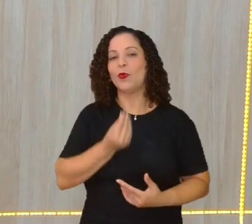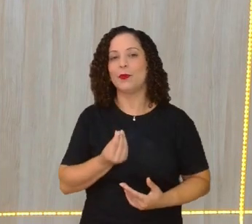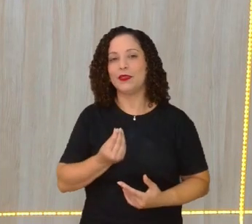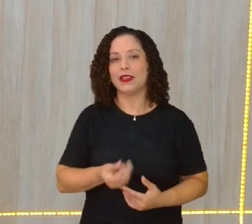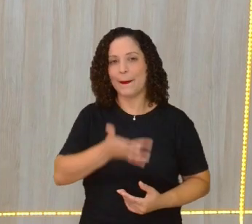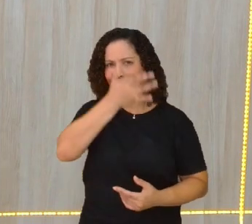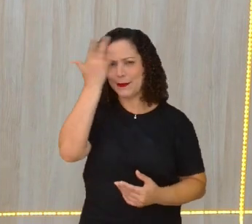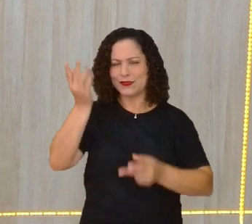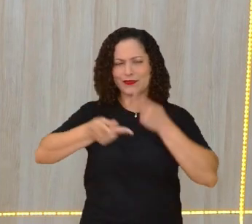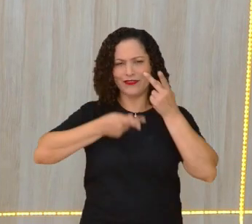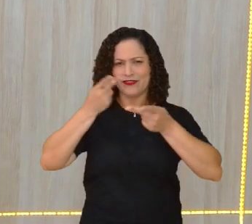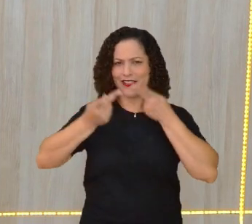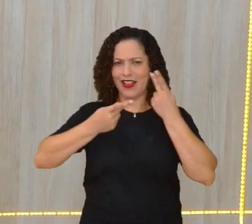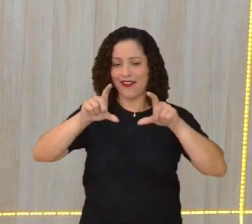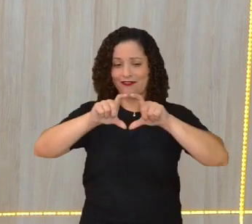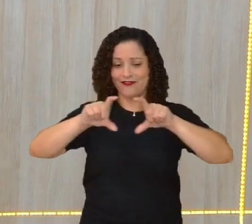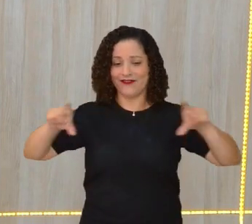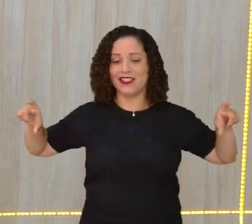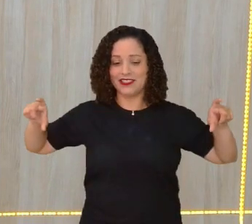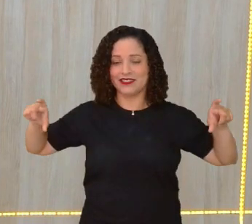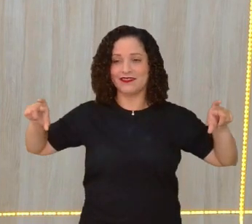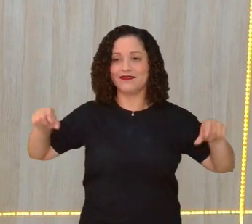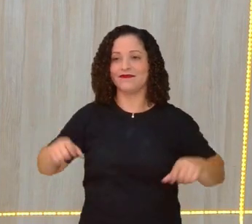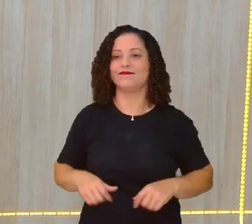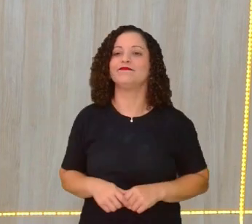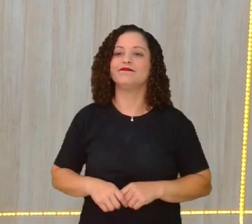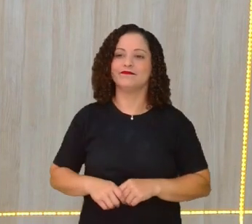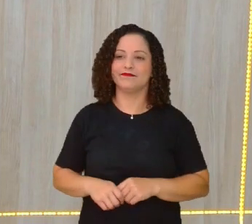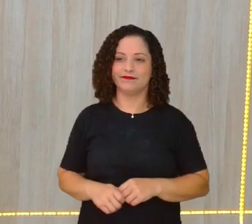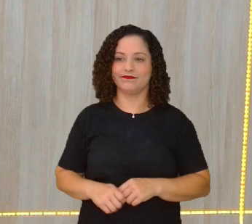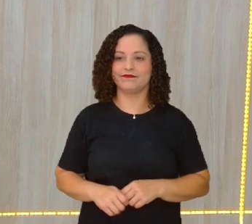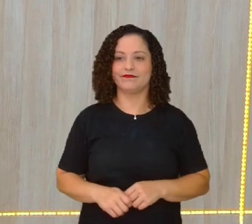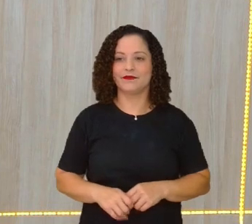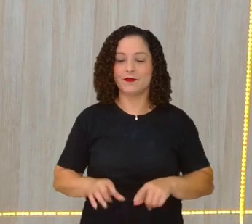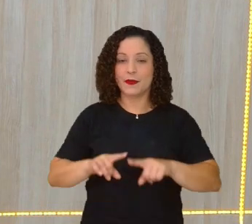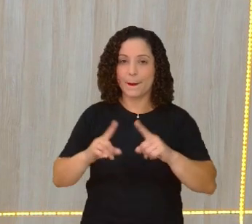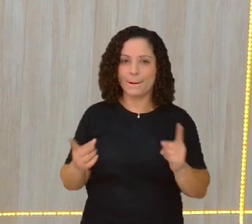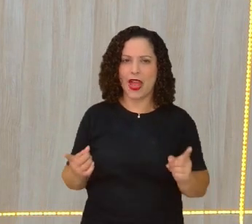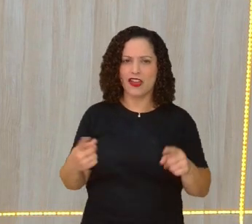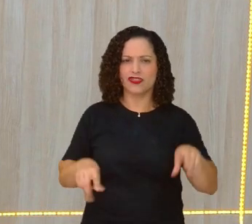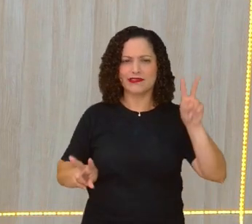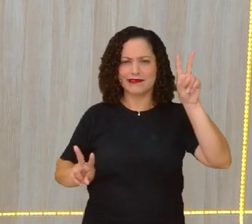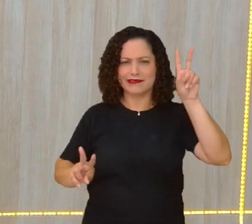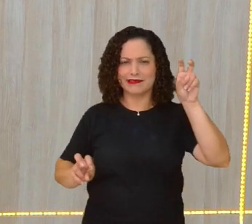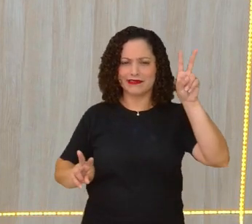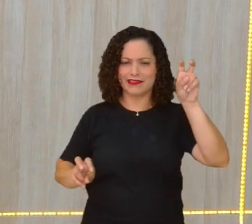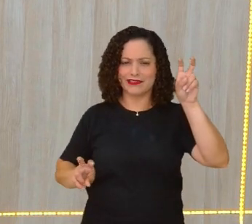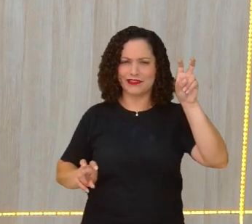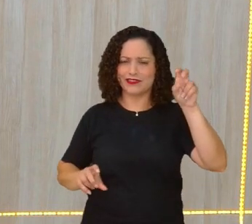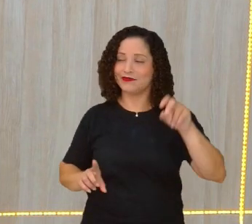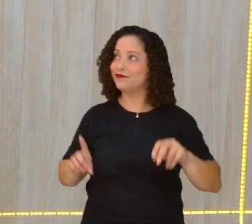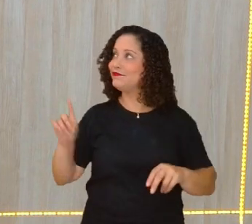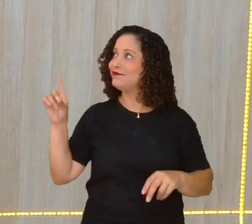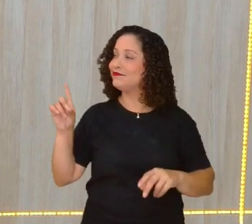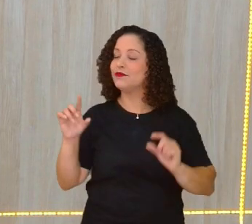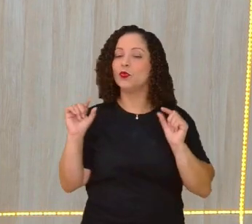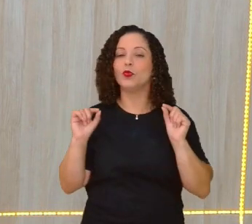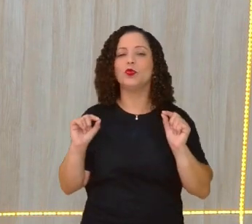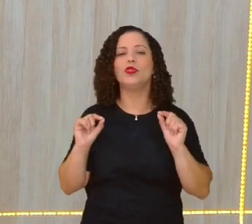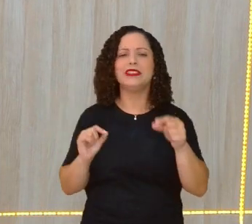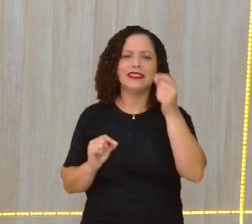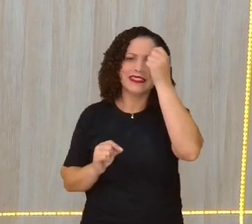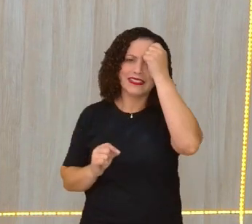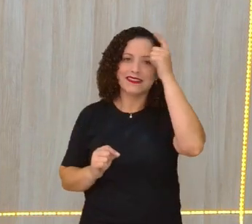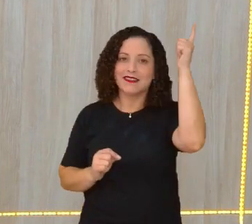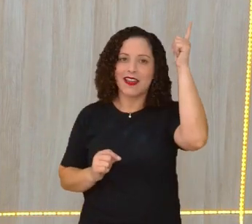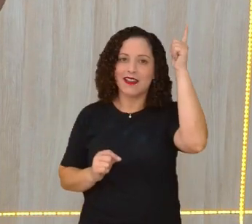esta frase, eu não trouxe essa referência, mas esse trechinho aí, essa ideia aí, é